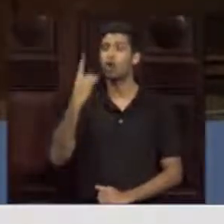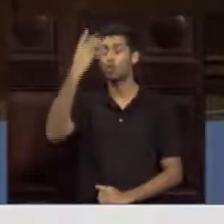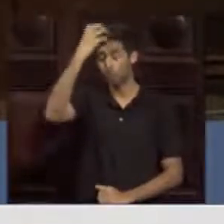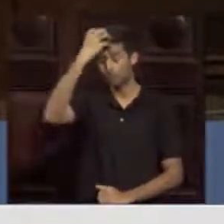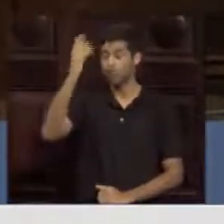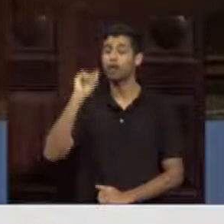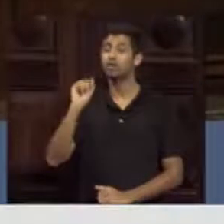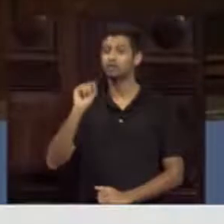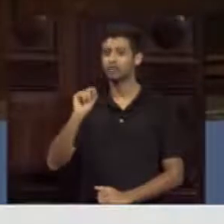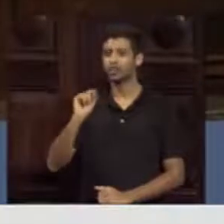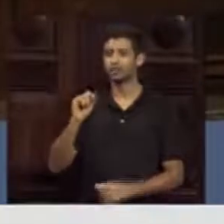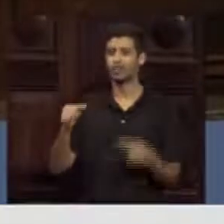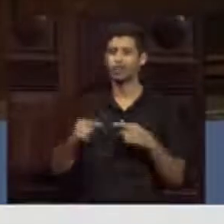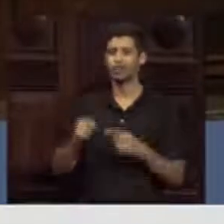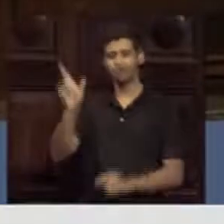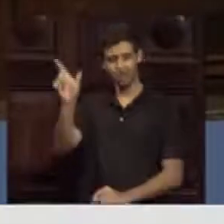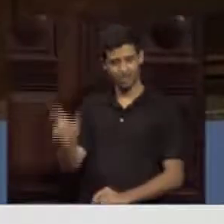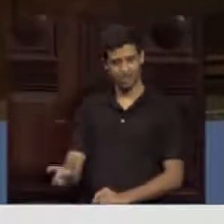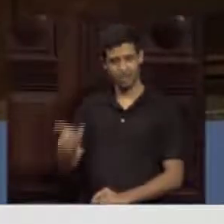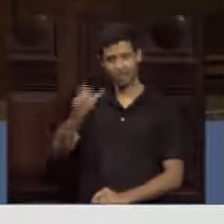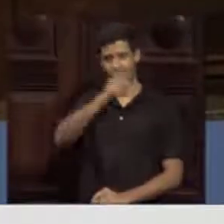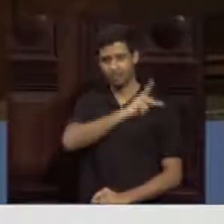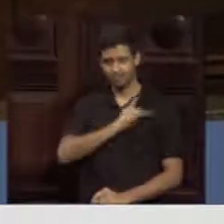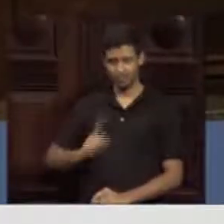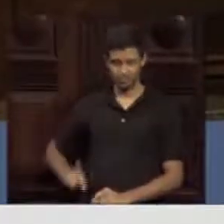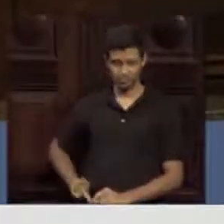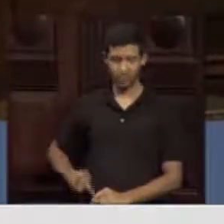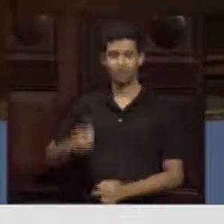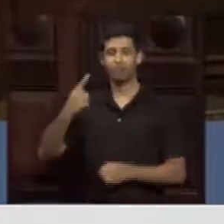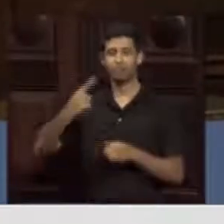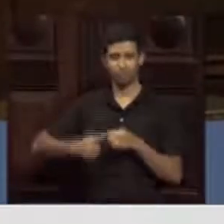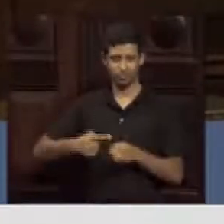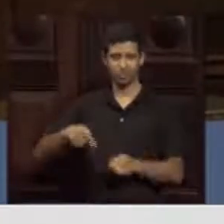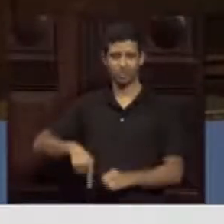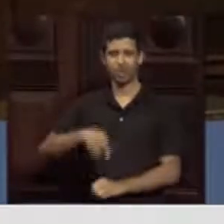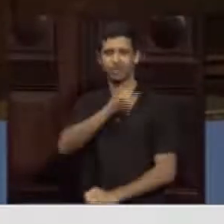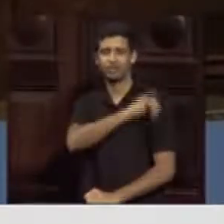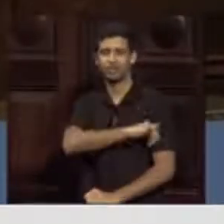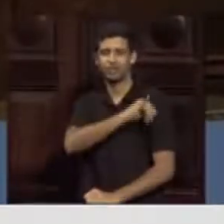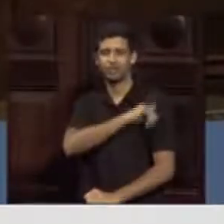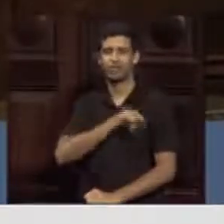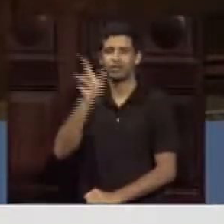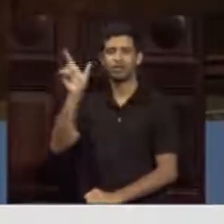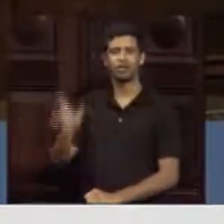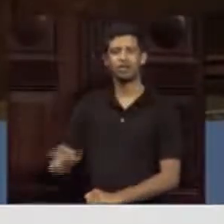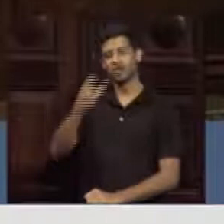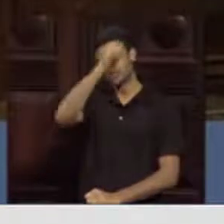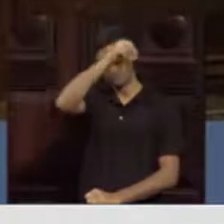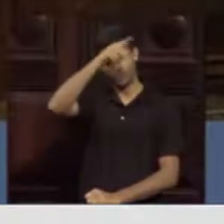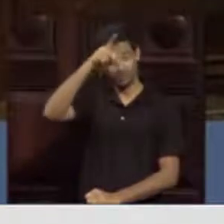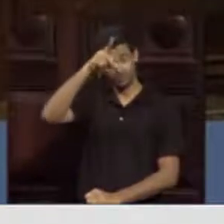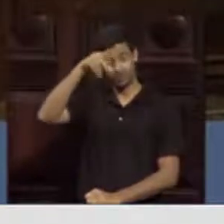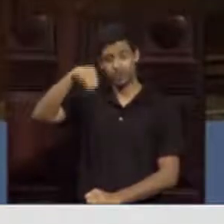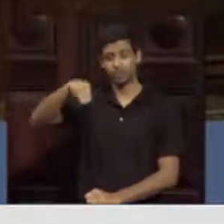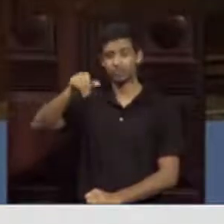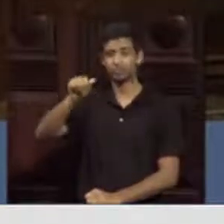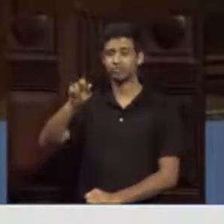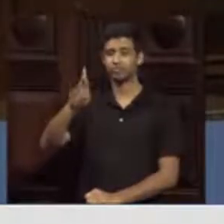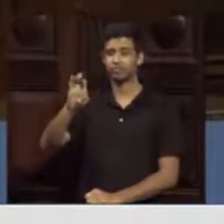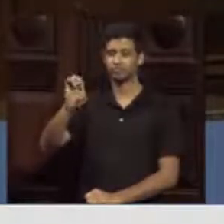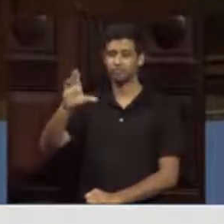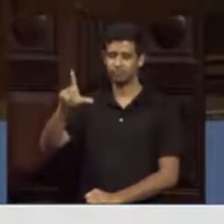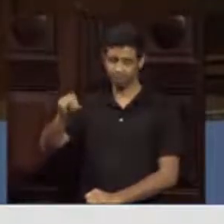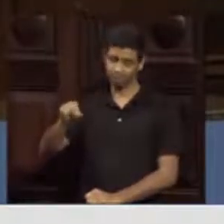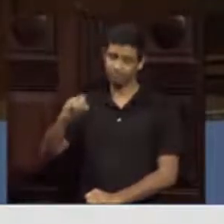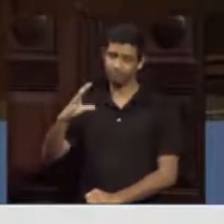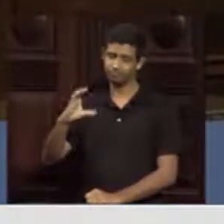o prefeito municipal da cidade do Rio de Janeiro, o prefeito Marcelo Crivella.